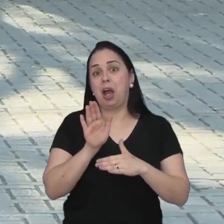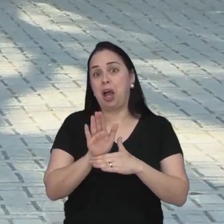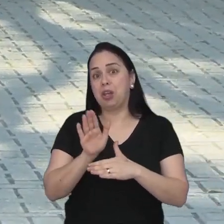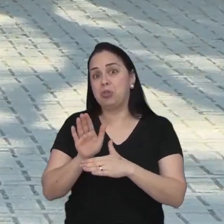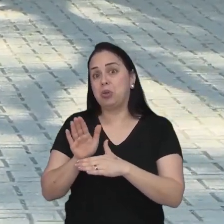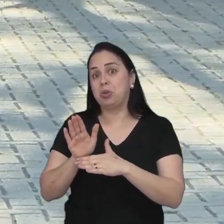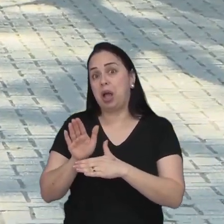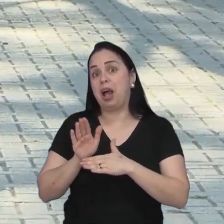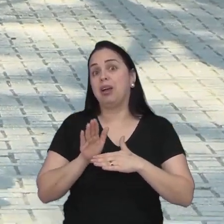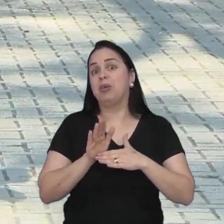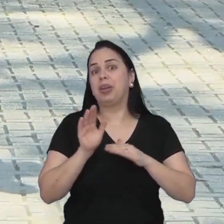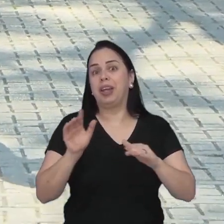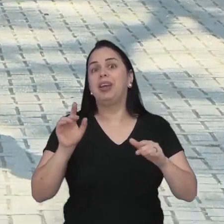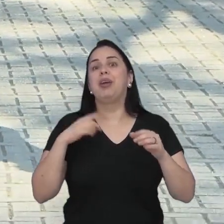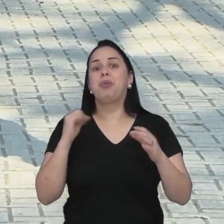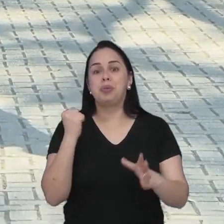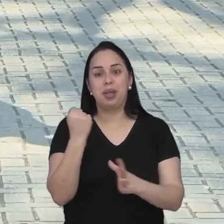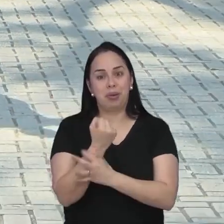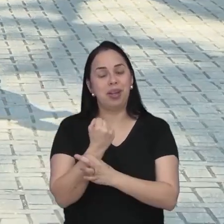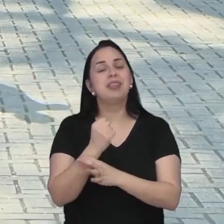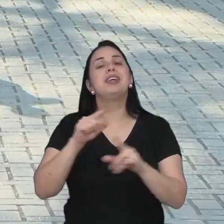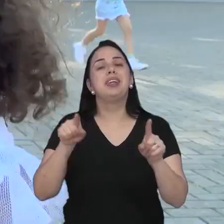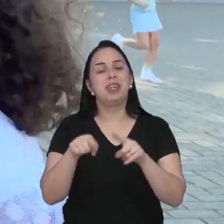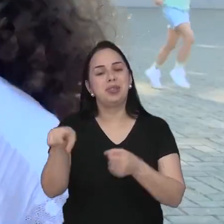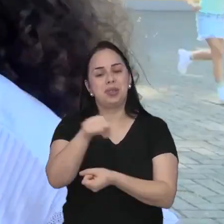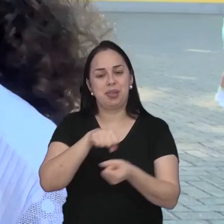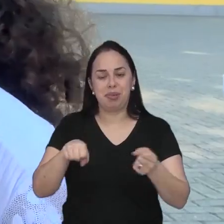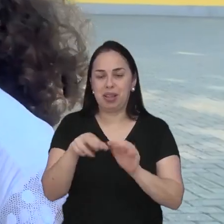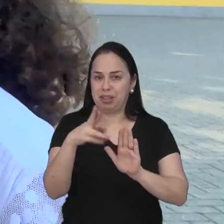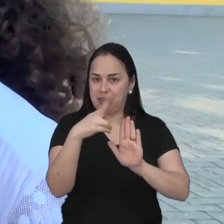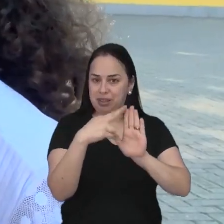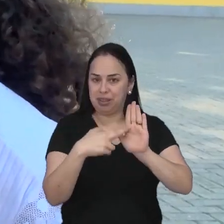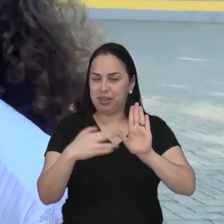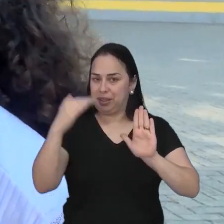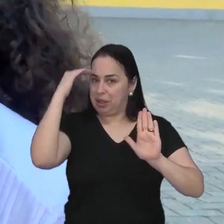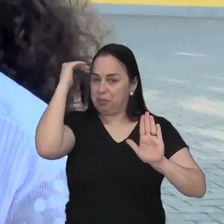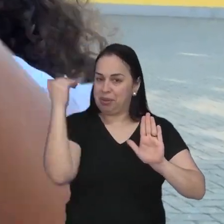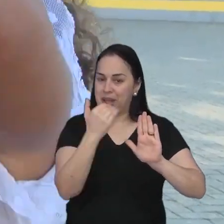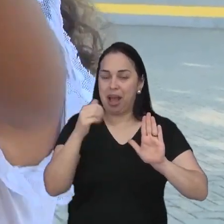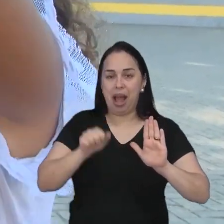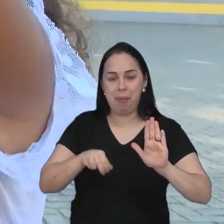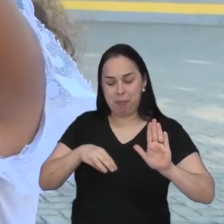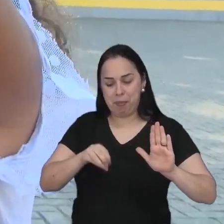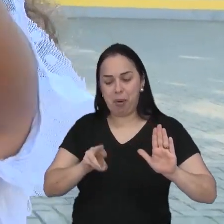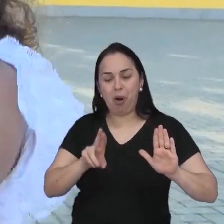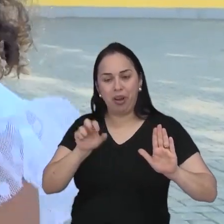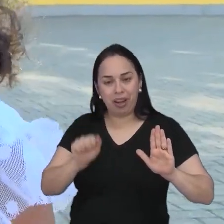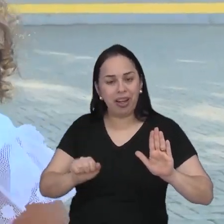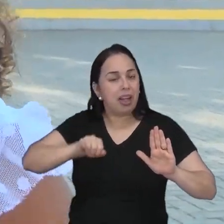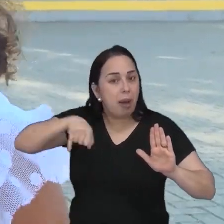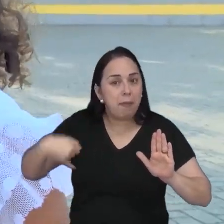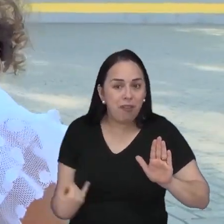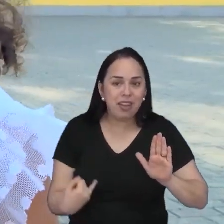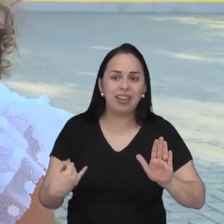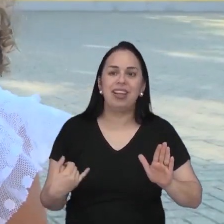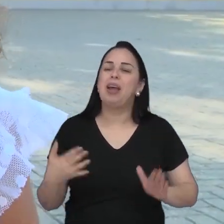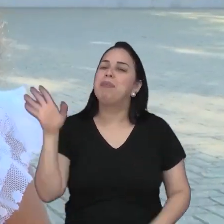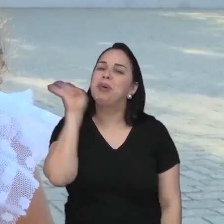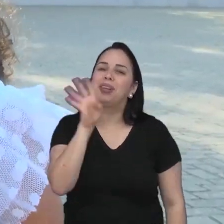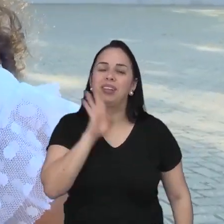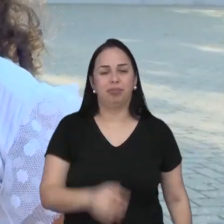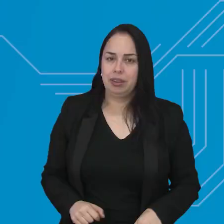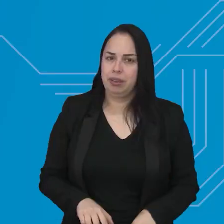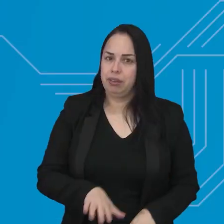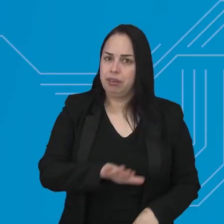e contribuir com um trânsito mais seguro e sustentável. Seguindo todas as regrinhas, a Amora só quer aproveitar a diversão. É